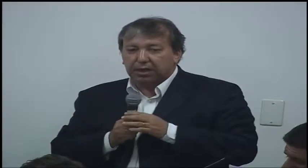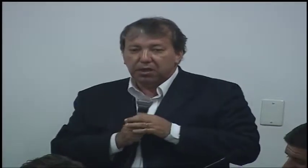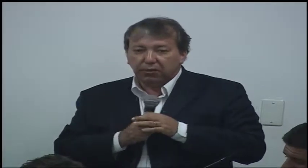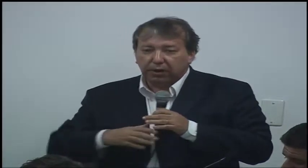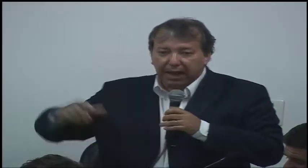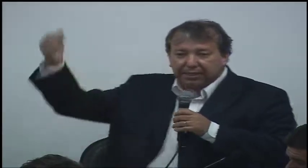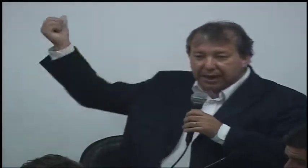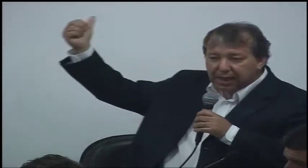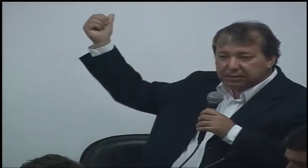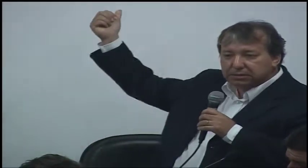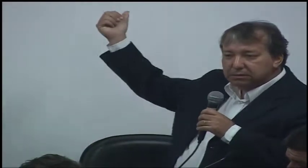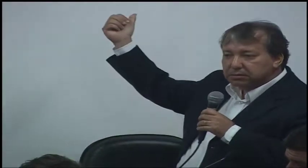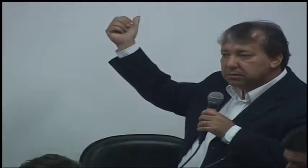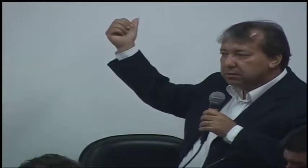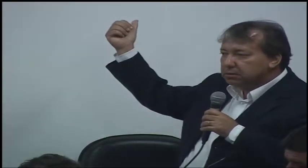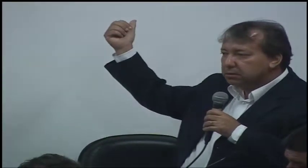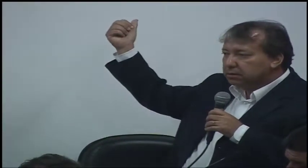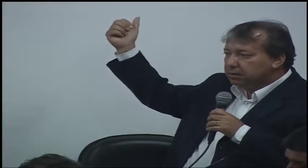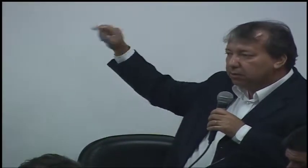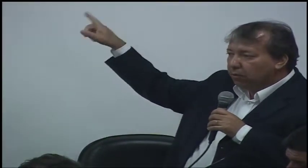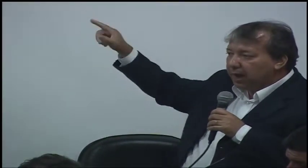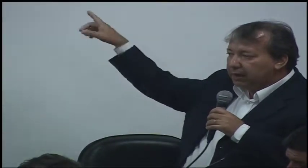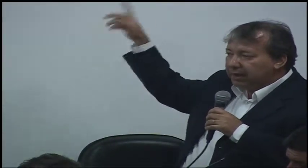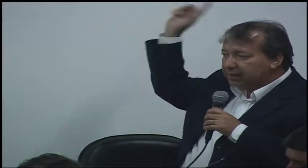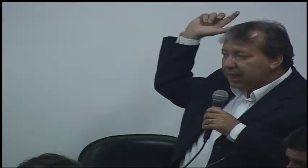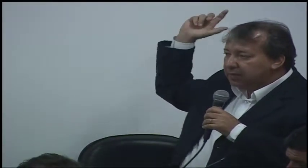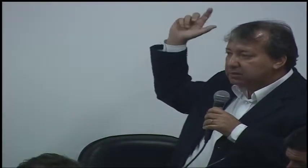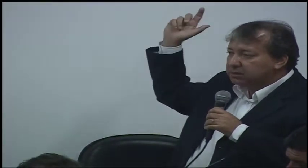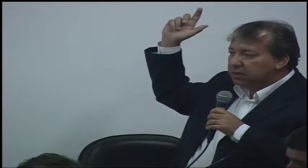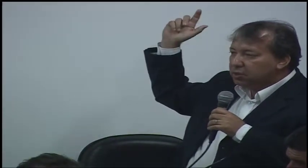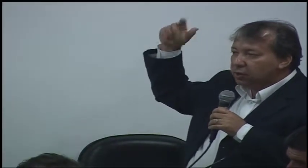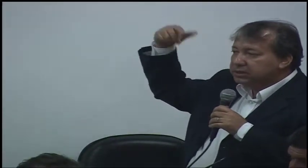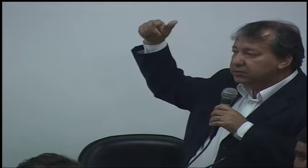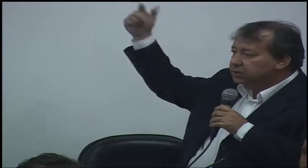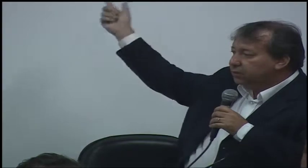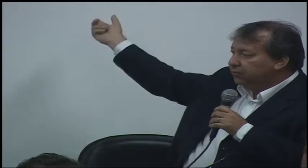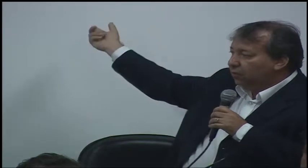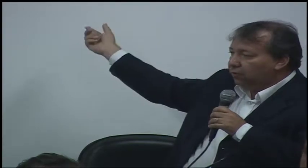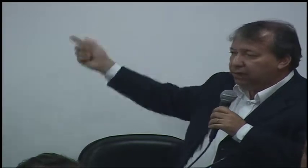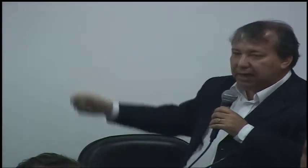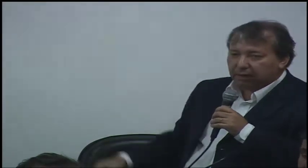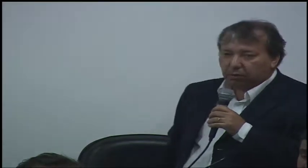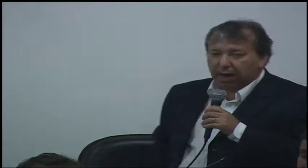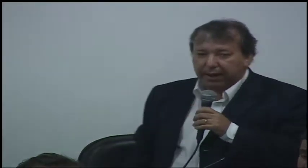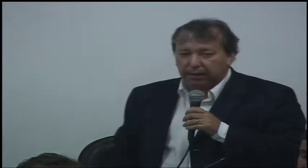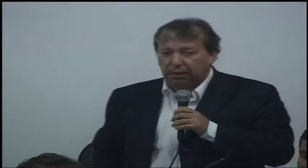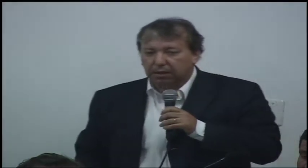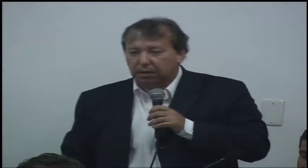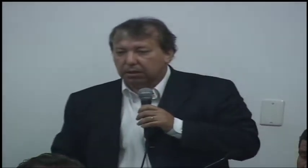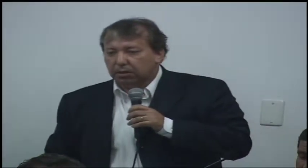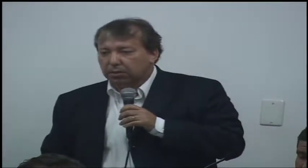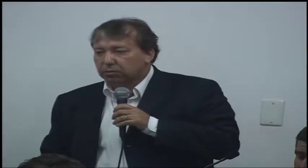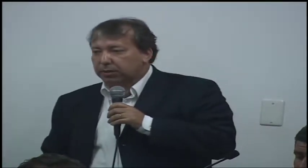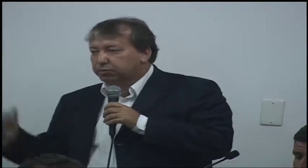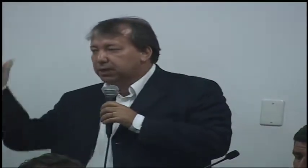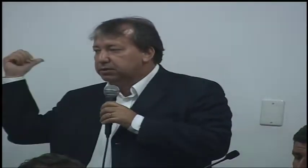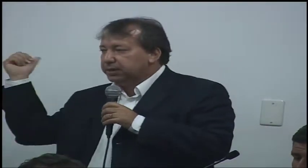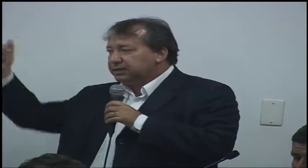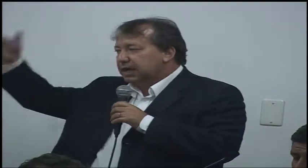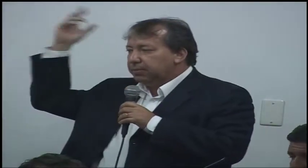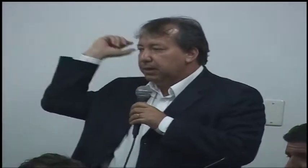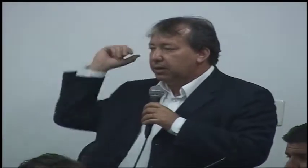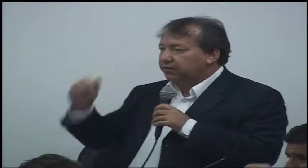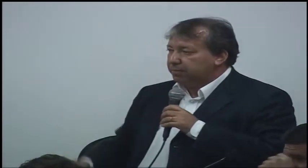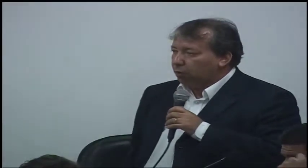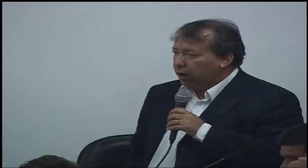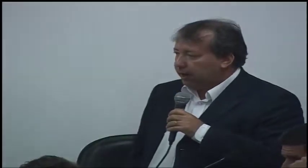política, foi lá atrás. O ARI lá atrás. Quantas vezes que eu me envolvi lá com o ARI, o deputado de